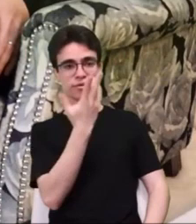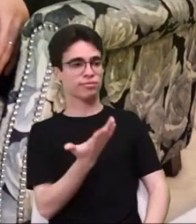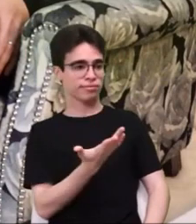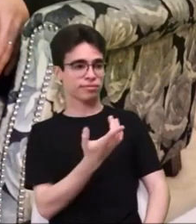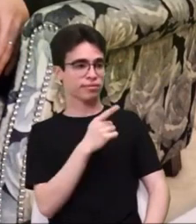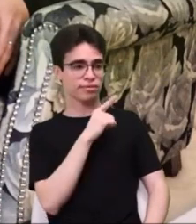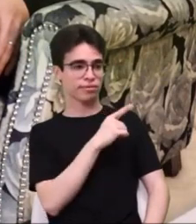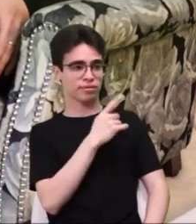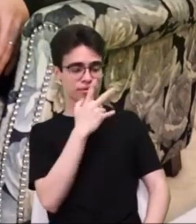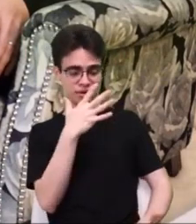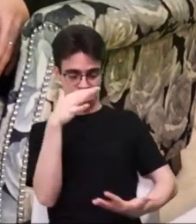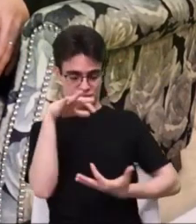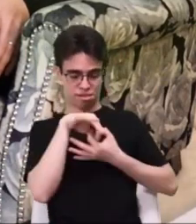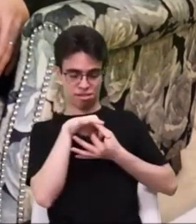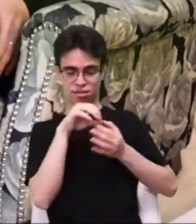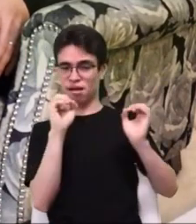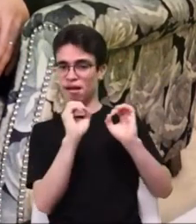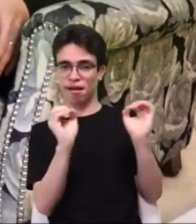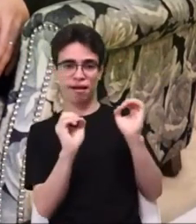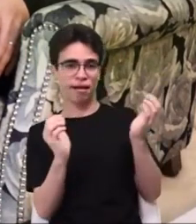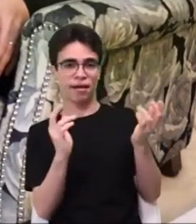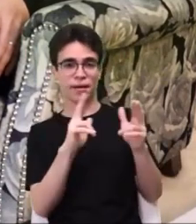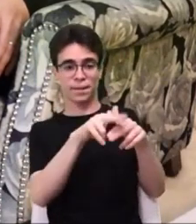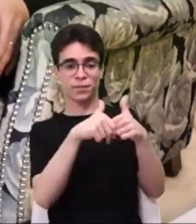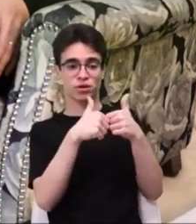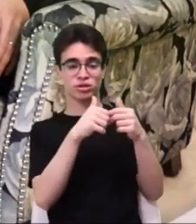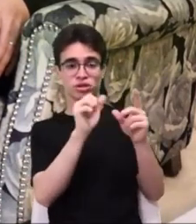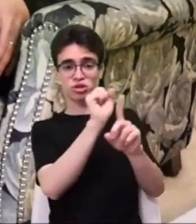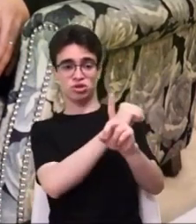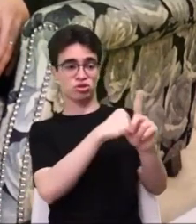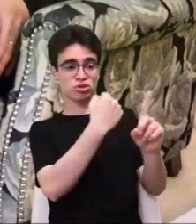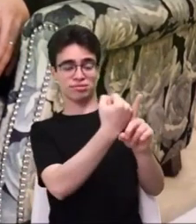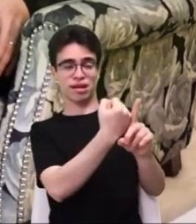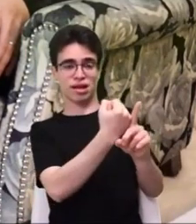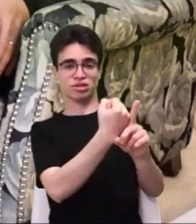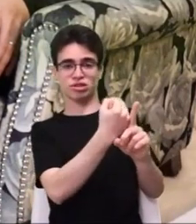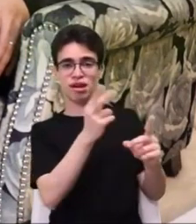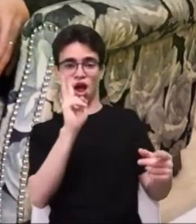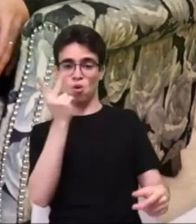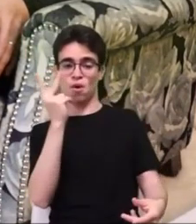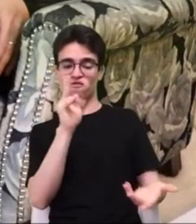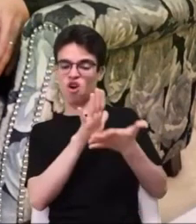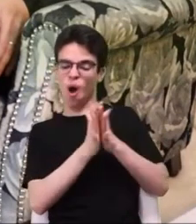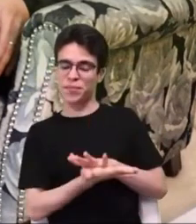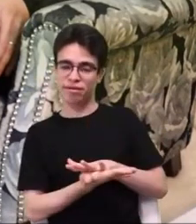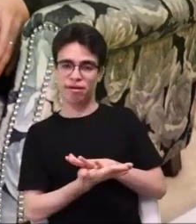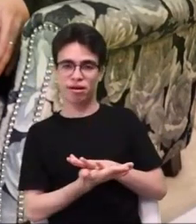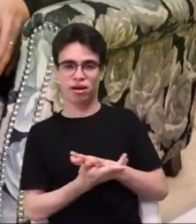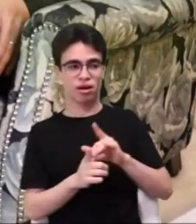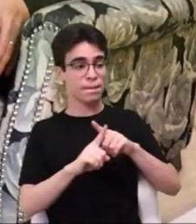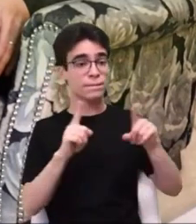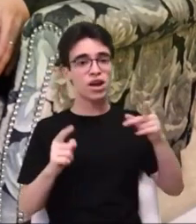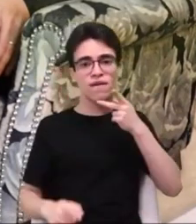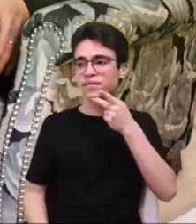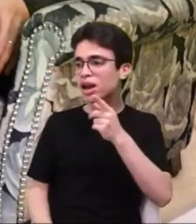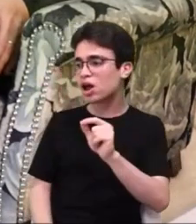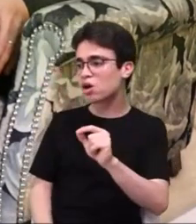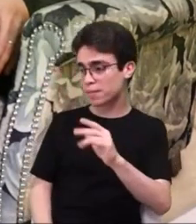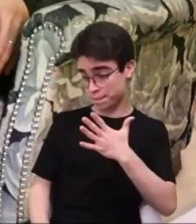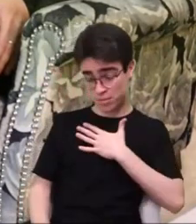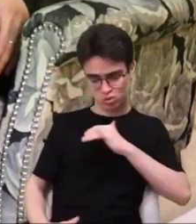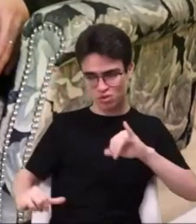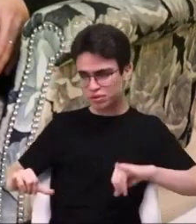não está em sintonia com o seu eu, por conta da sociedade homofóbica que está te gerando sofrimento. Mas aí eu digo, não, o que está me